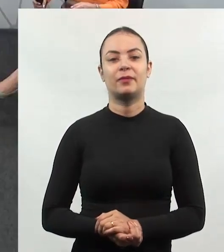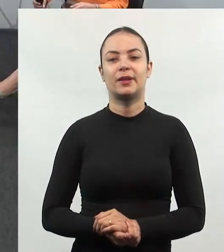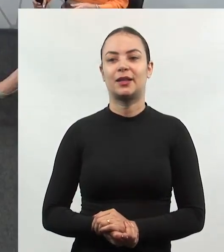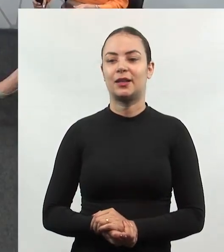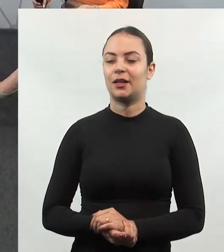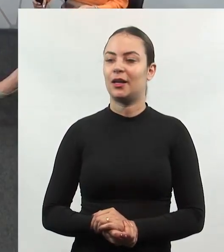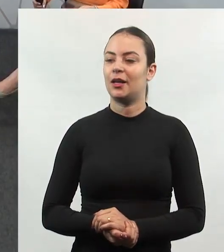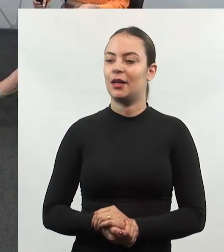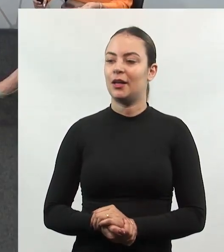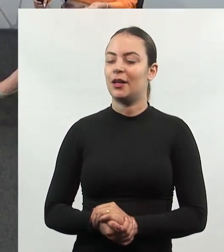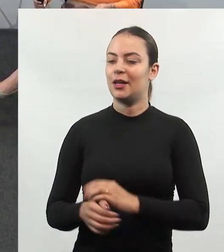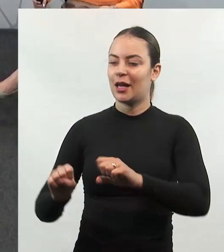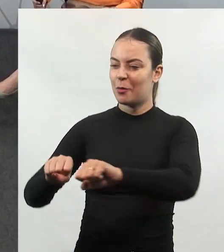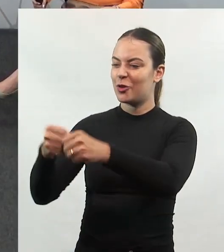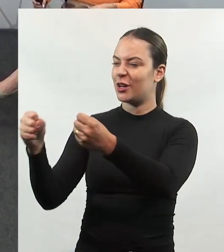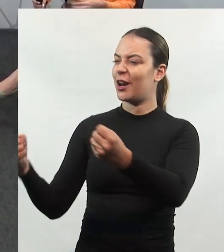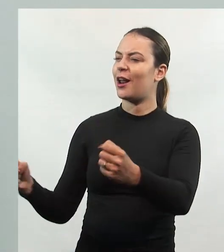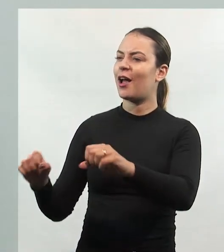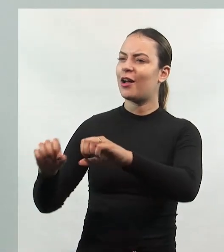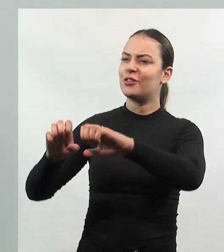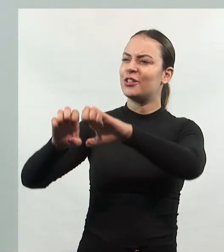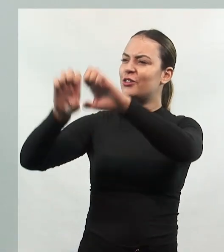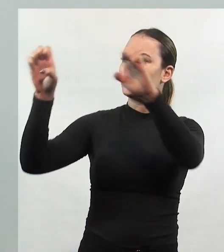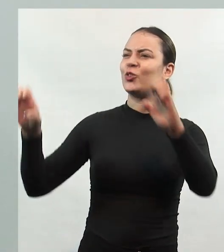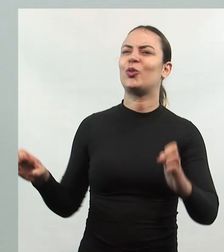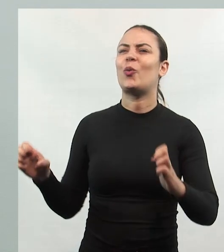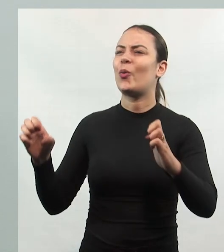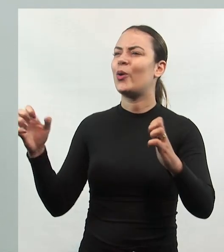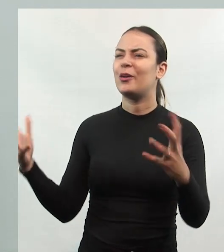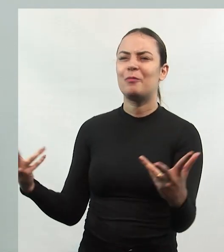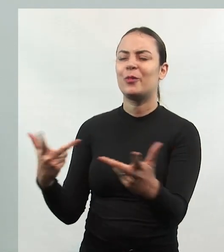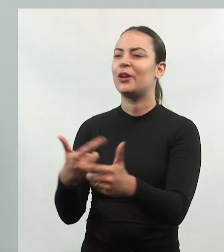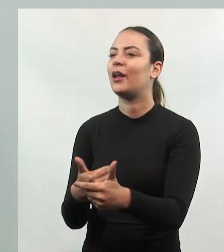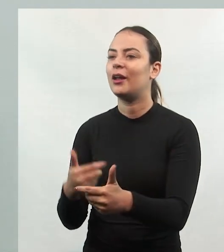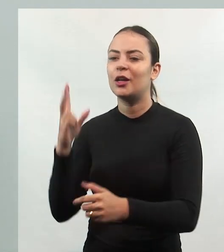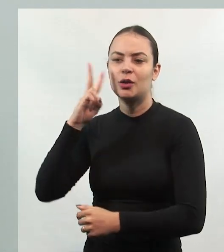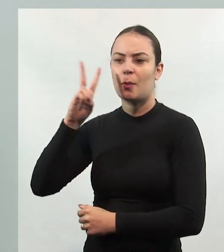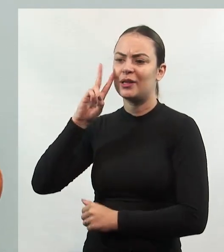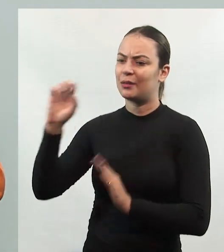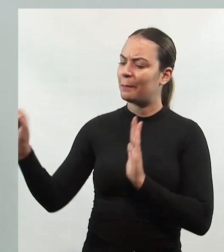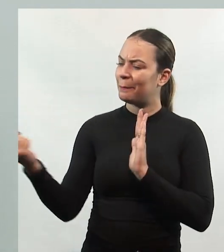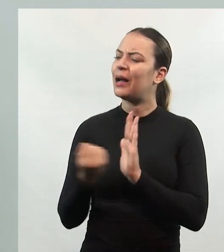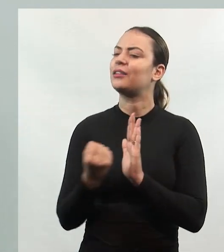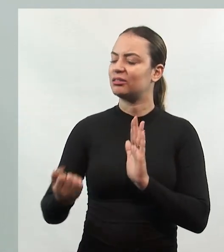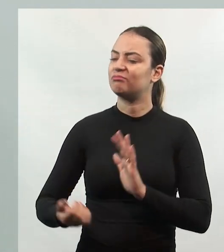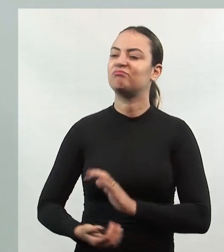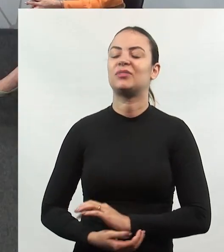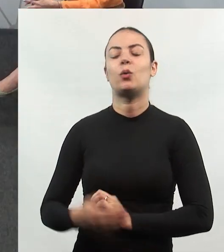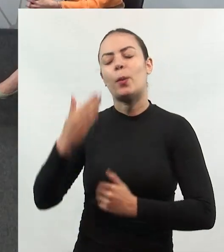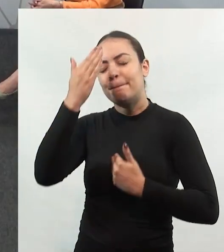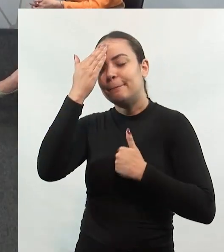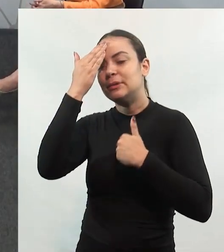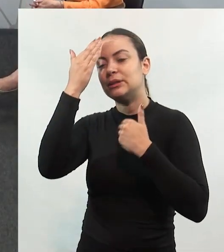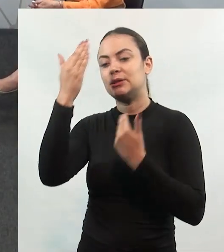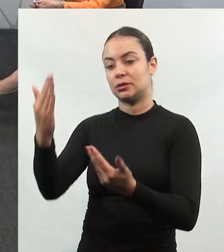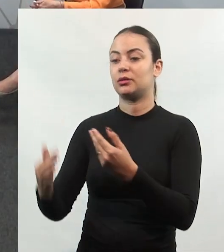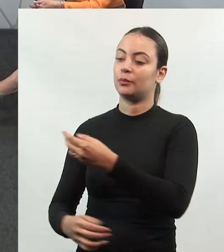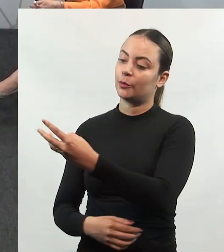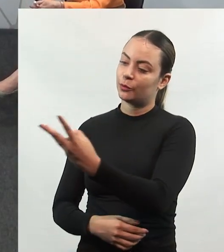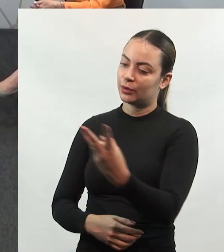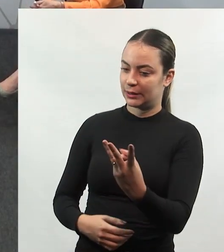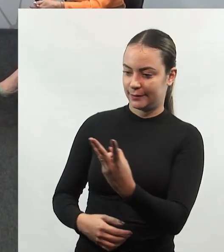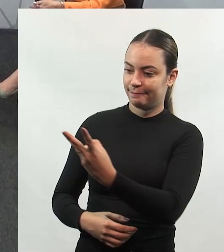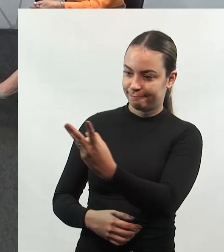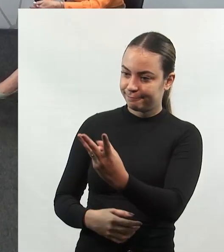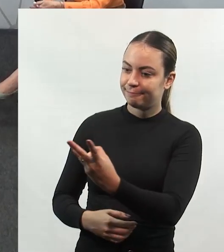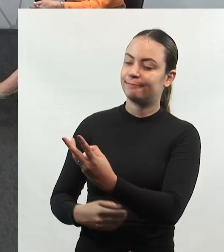pujante. Eu acho que essa é a palavra que eu gosto de dar para Carmela Dutra. Toda vez que eu passo lá na frente, né? Eu gosto muito, ele é muito imponente e historicamente muito